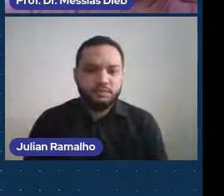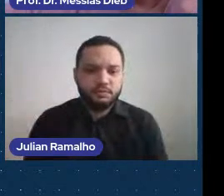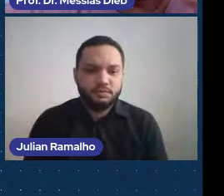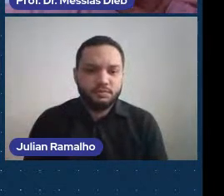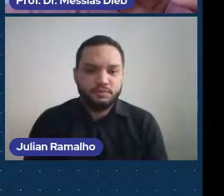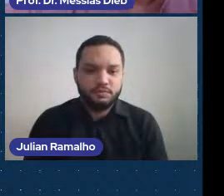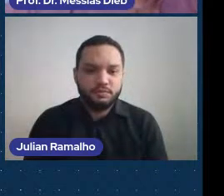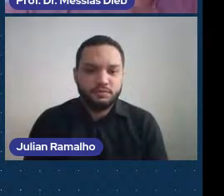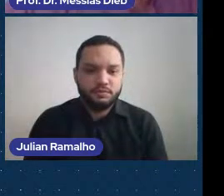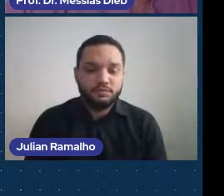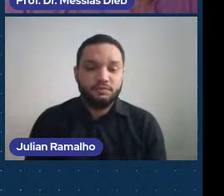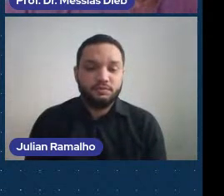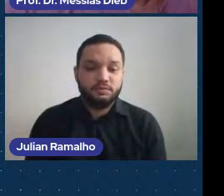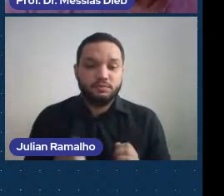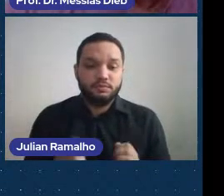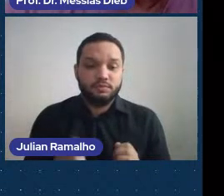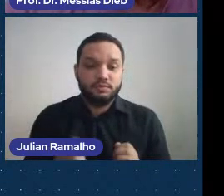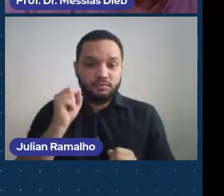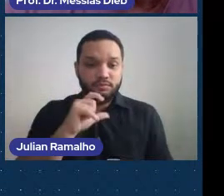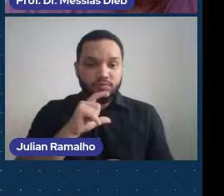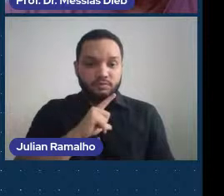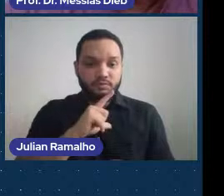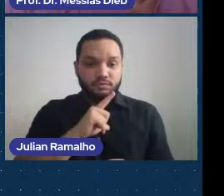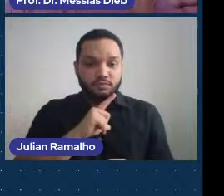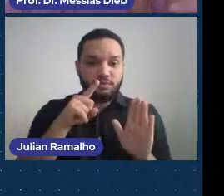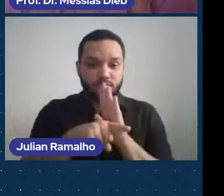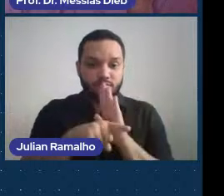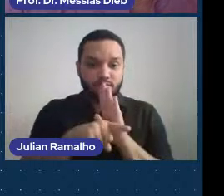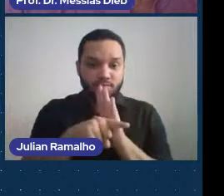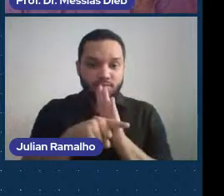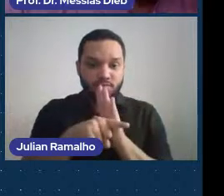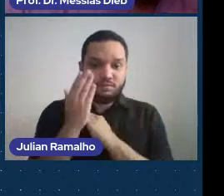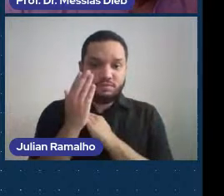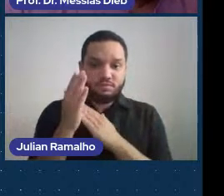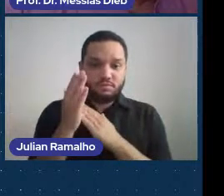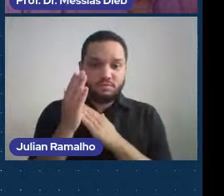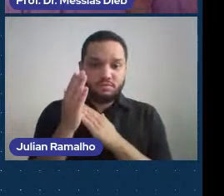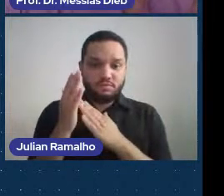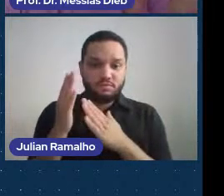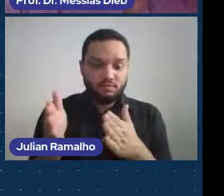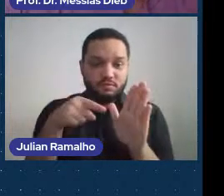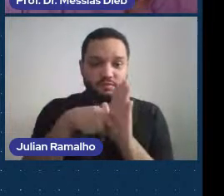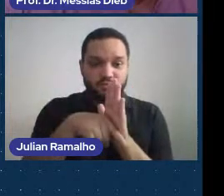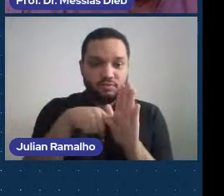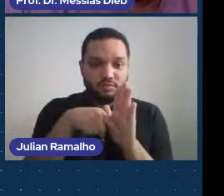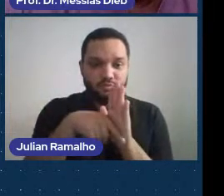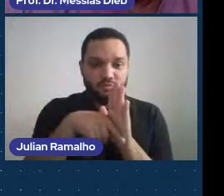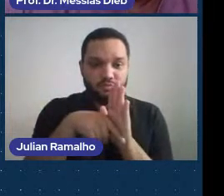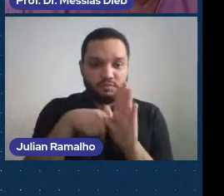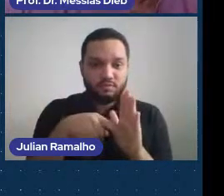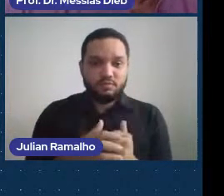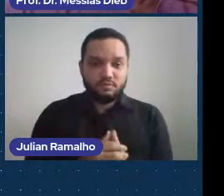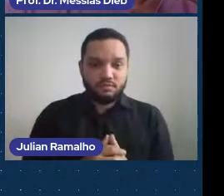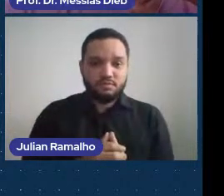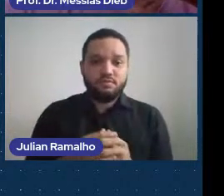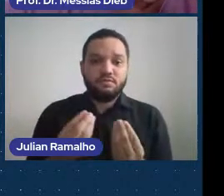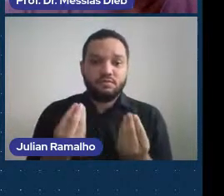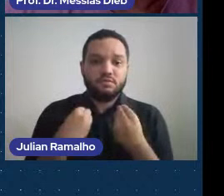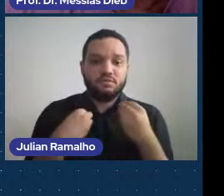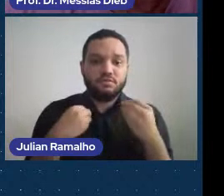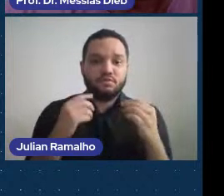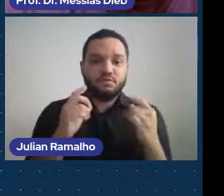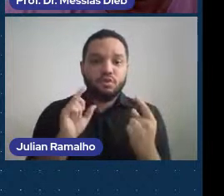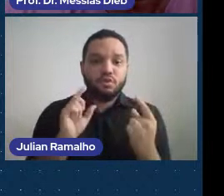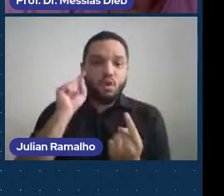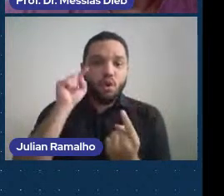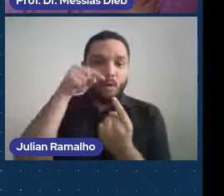as perguntas que vão me nortear na pesquisa, elas vão gerar o quê? Os objetivos. E aí, de forma